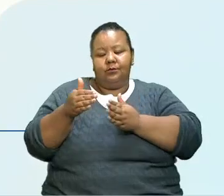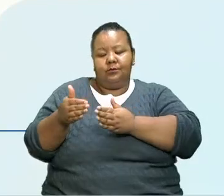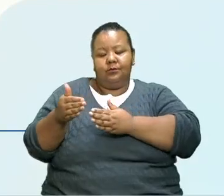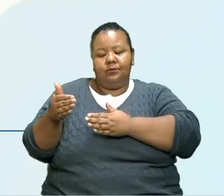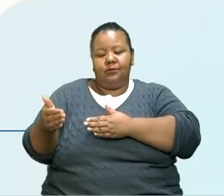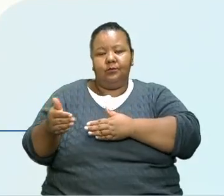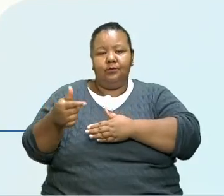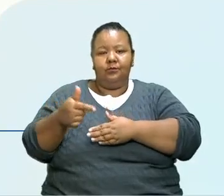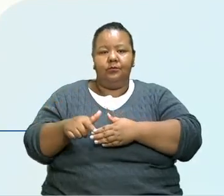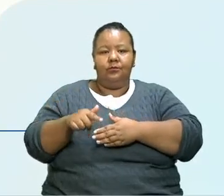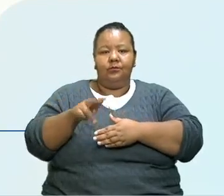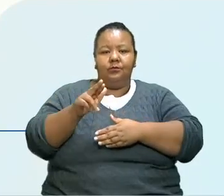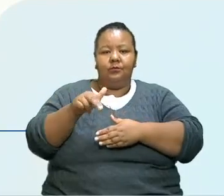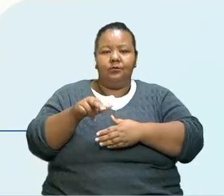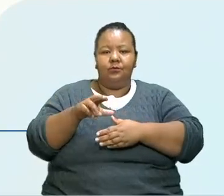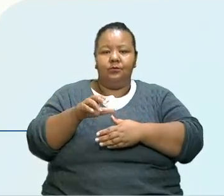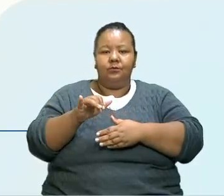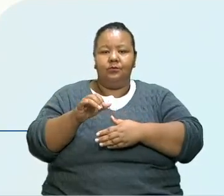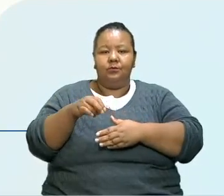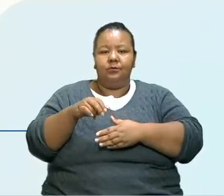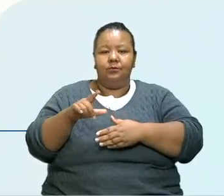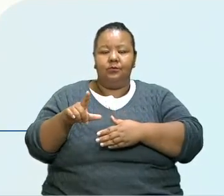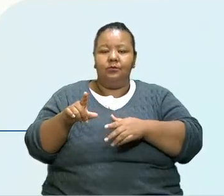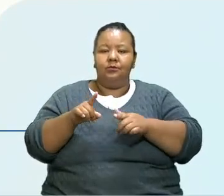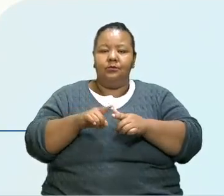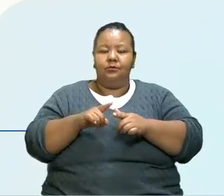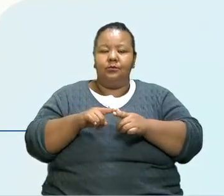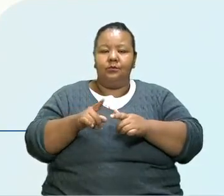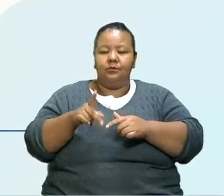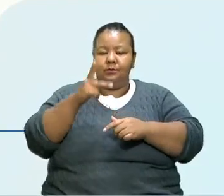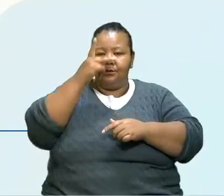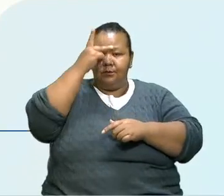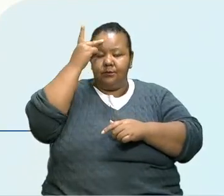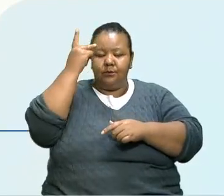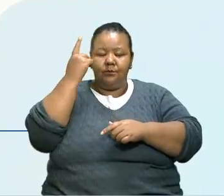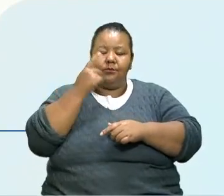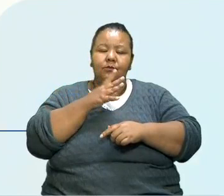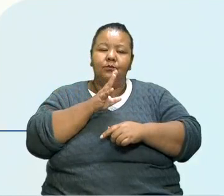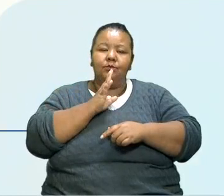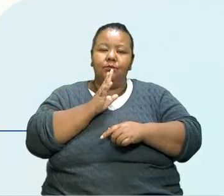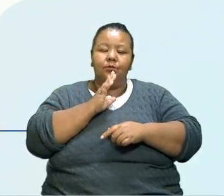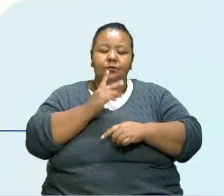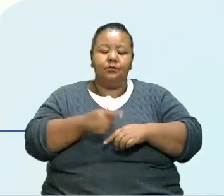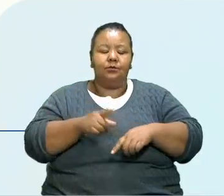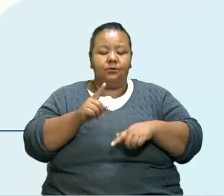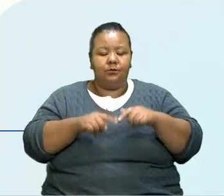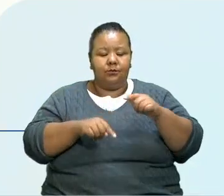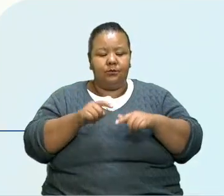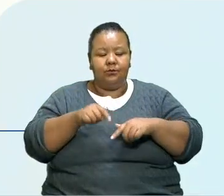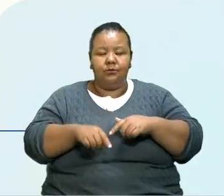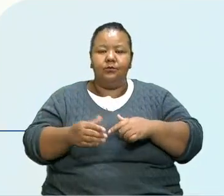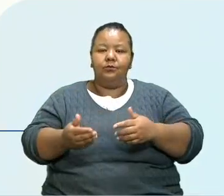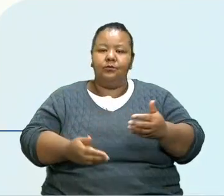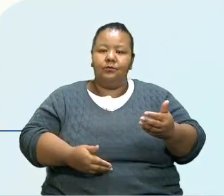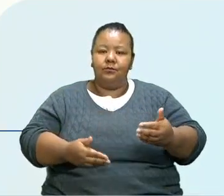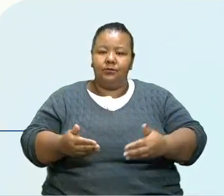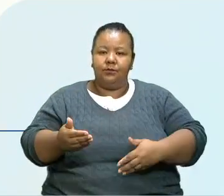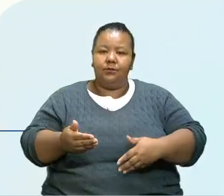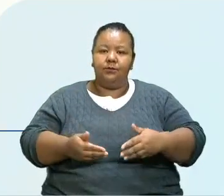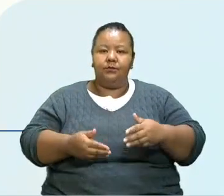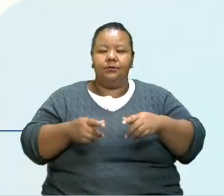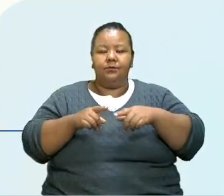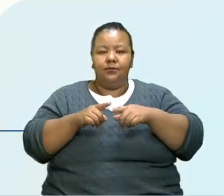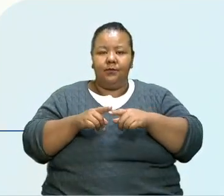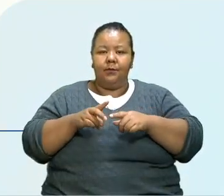a funcional também, que é aqueles especialistas, ele conhece tanto daquele produto, daquele serviço, daquela atividade, que ele vai